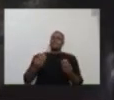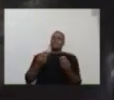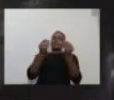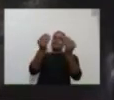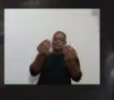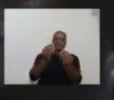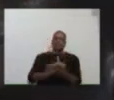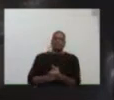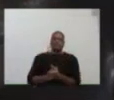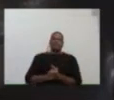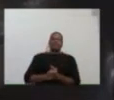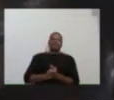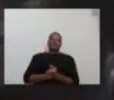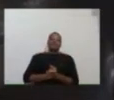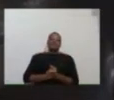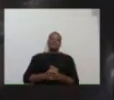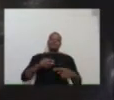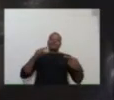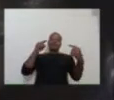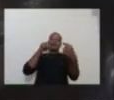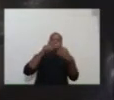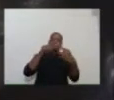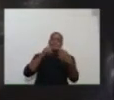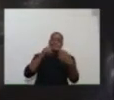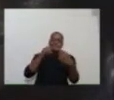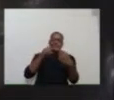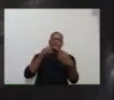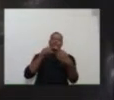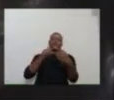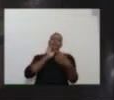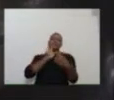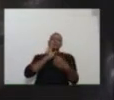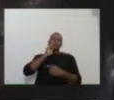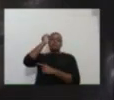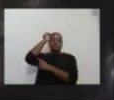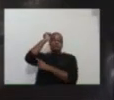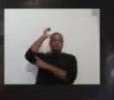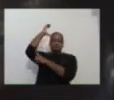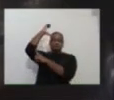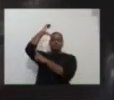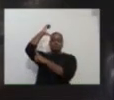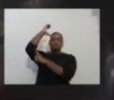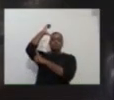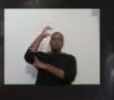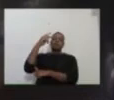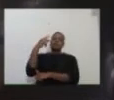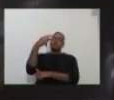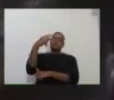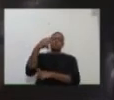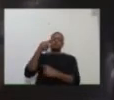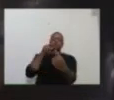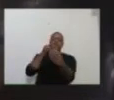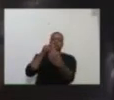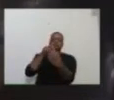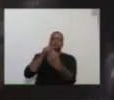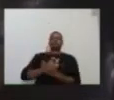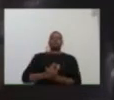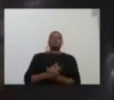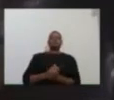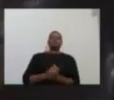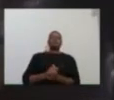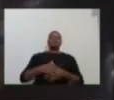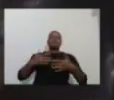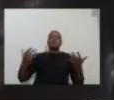o conhecimento que seja na sua direção. E, portanto, desta forma, como seja, ou como